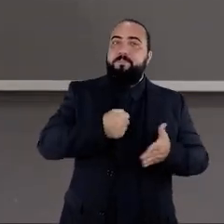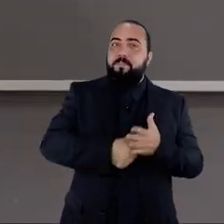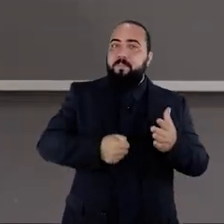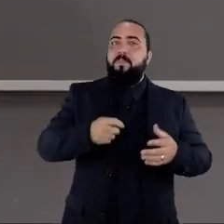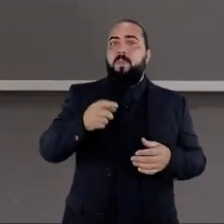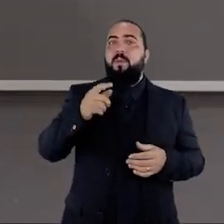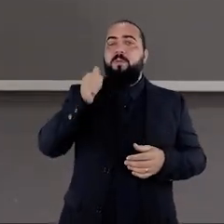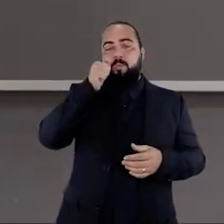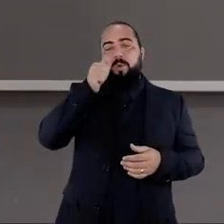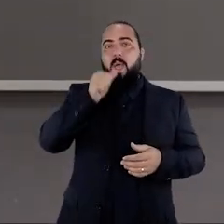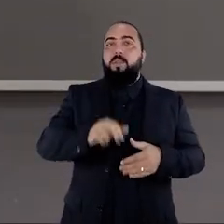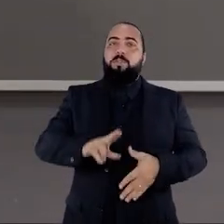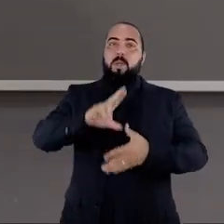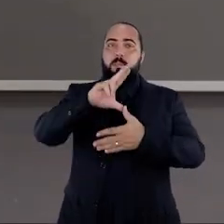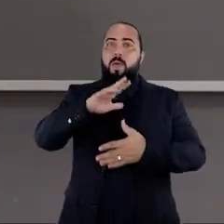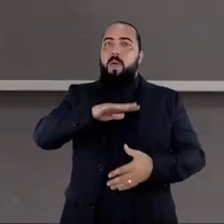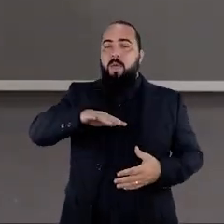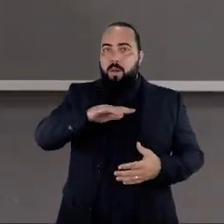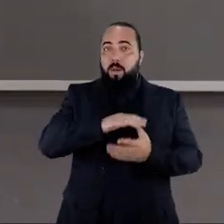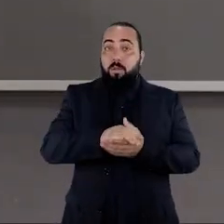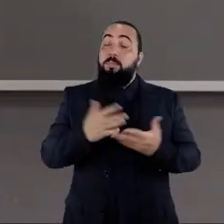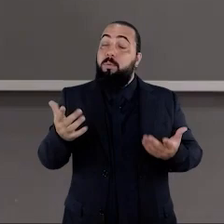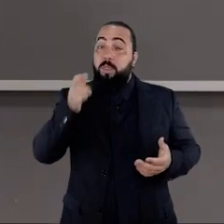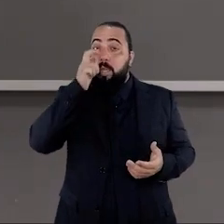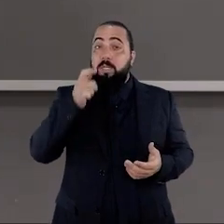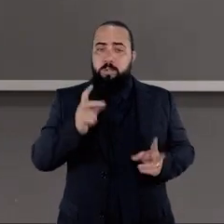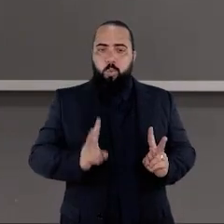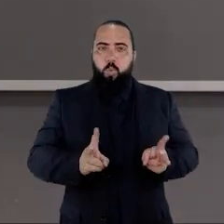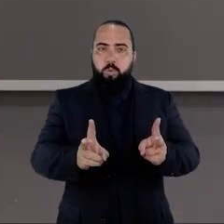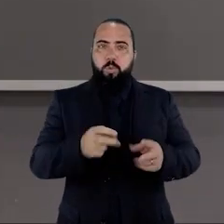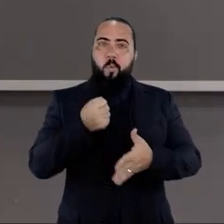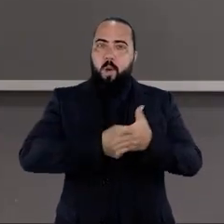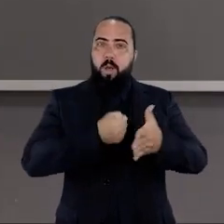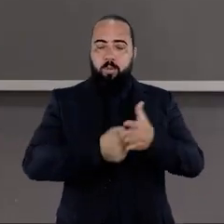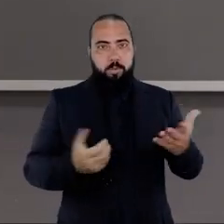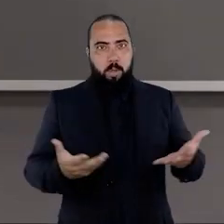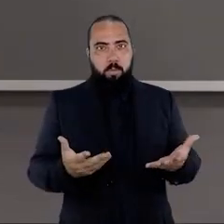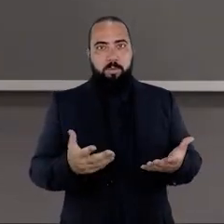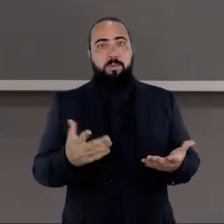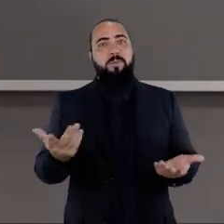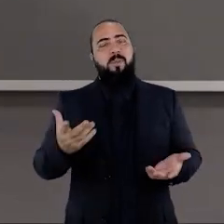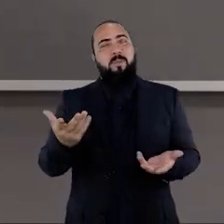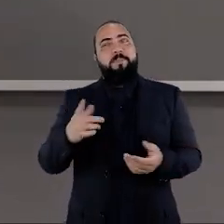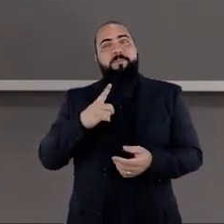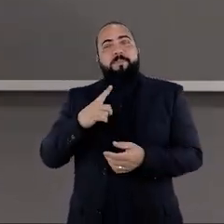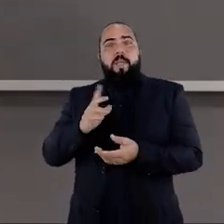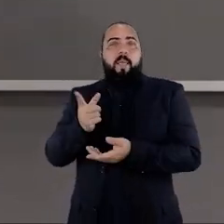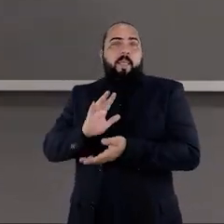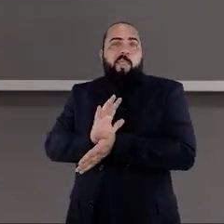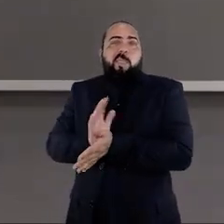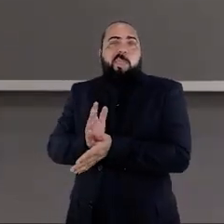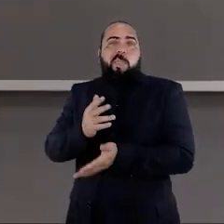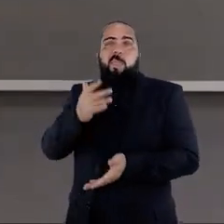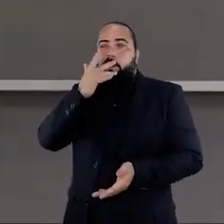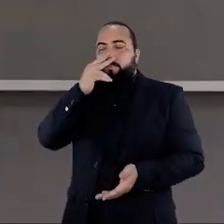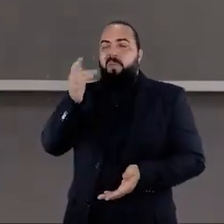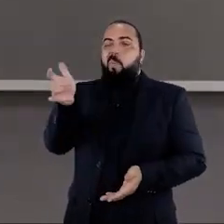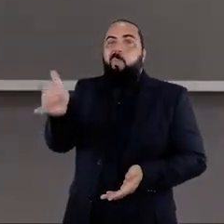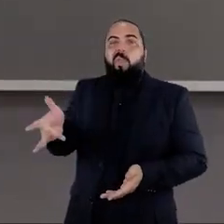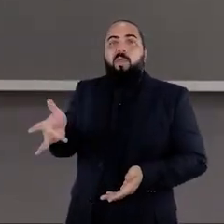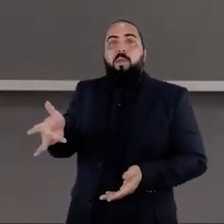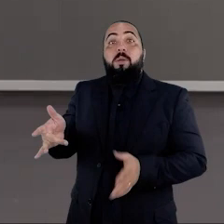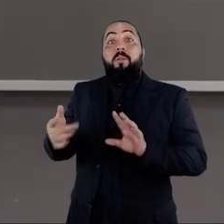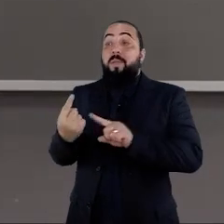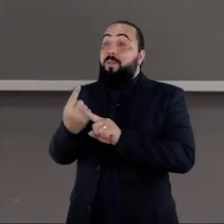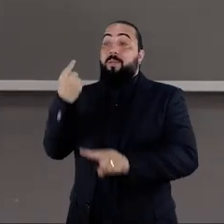mulheres da América Latina. Então, eu acho muito interessante que isso continua a ser uma luta. Hoje é ridicularizada essa tentativa, como foi